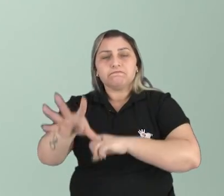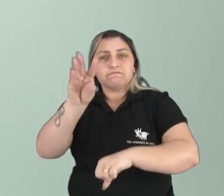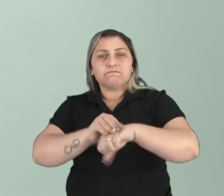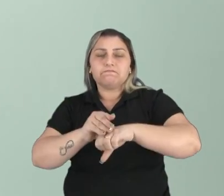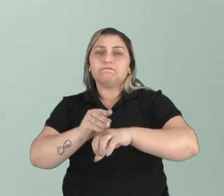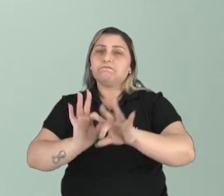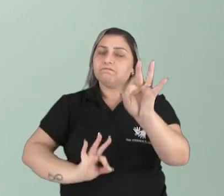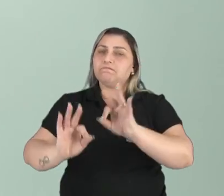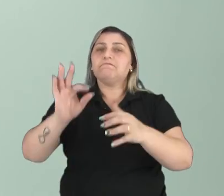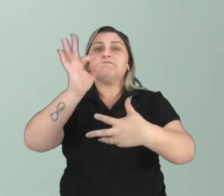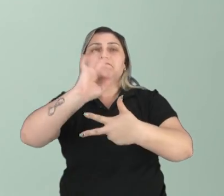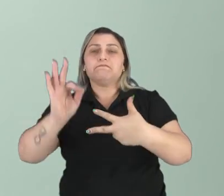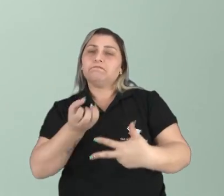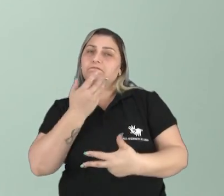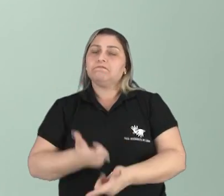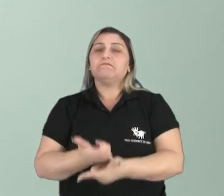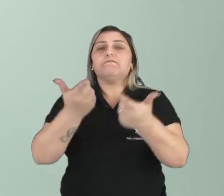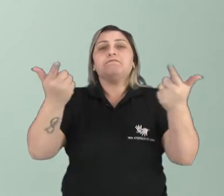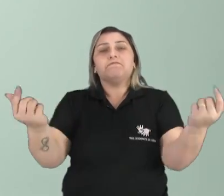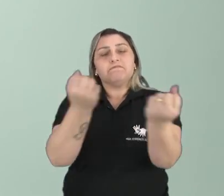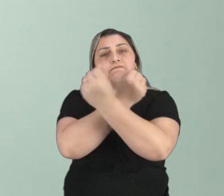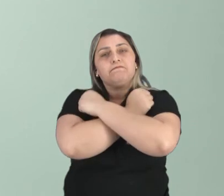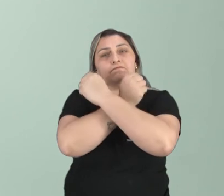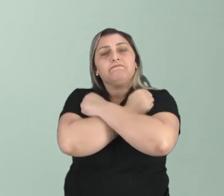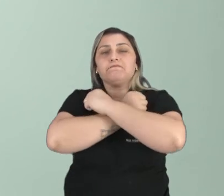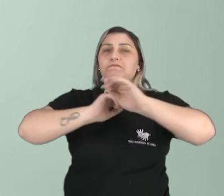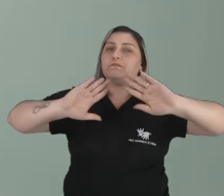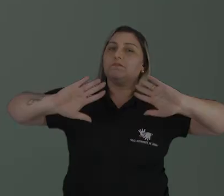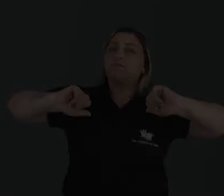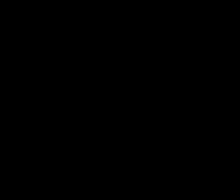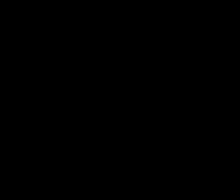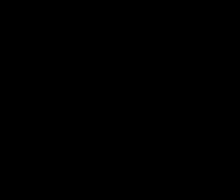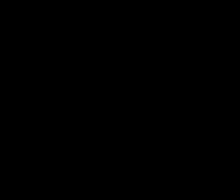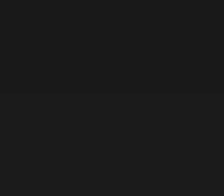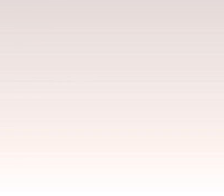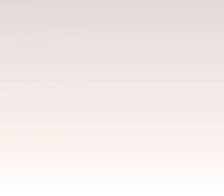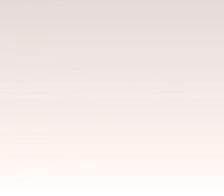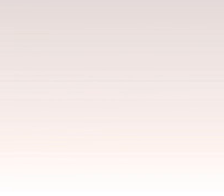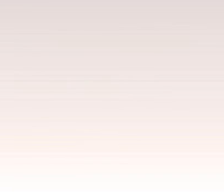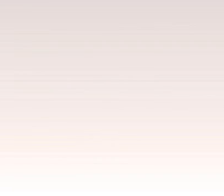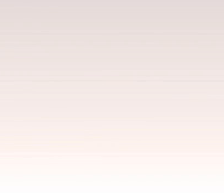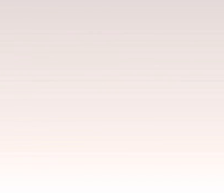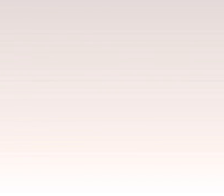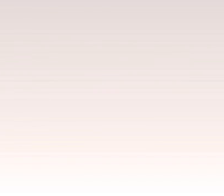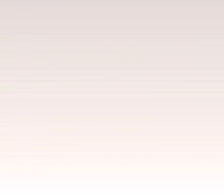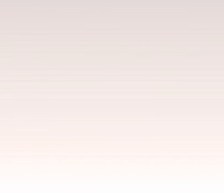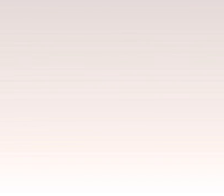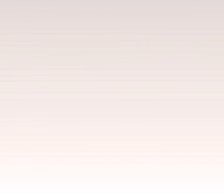conhecimento, se preparar para o Enem. Boa sorte, um grande abraço e um tchau.